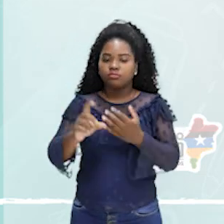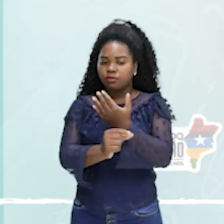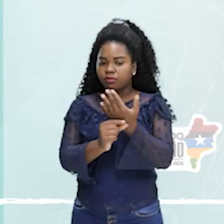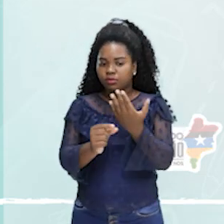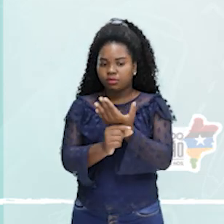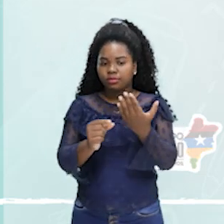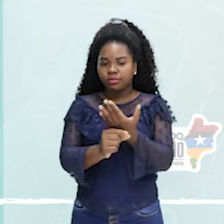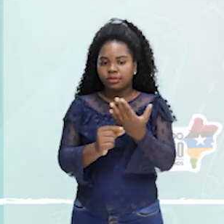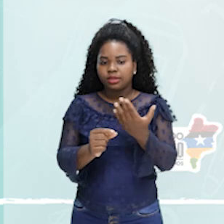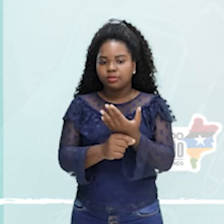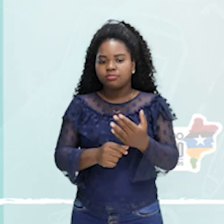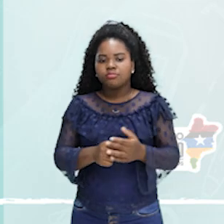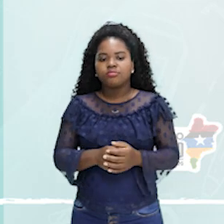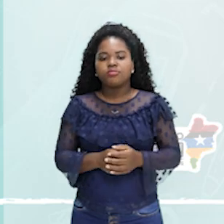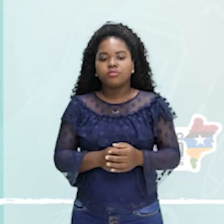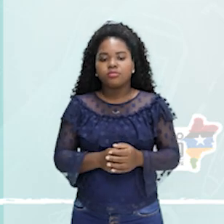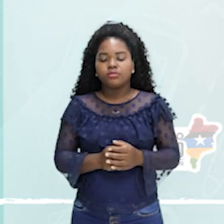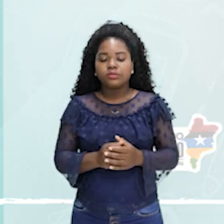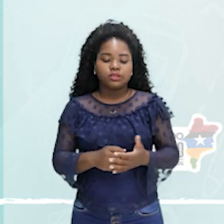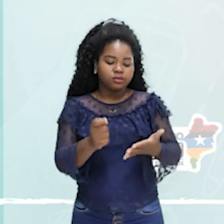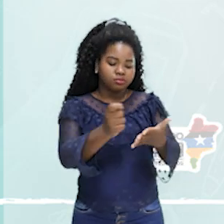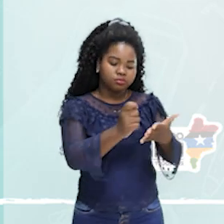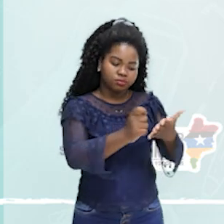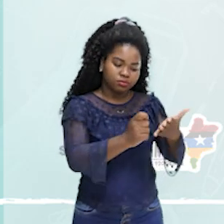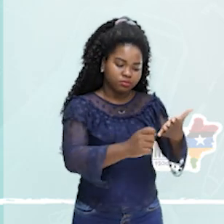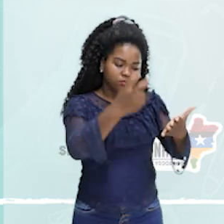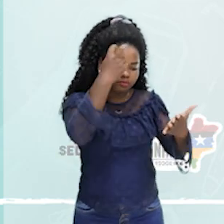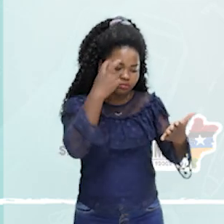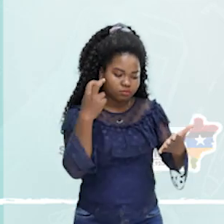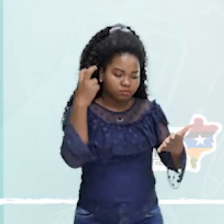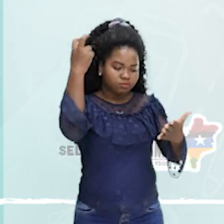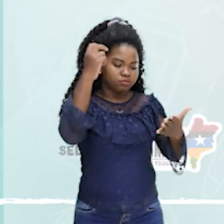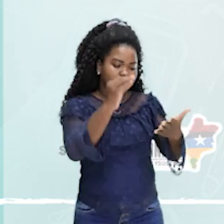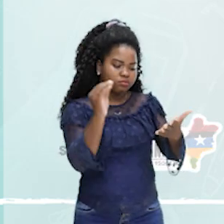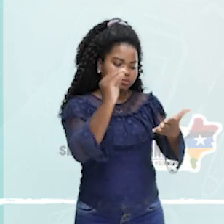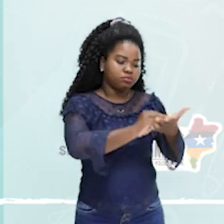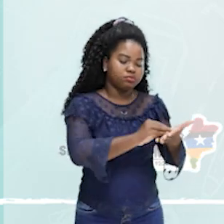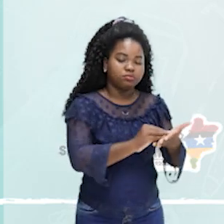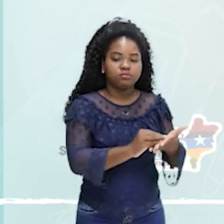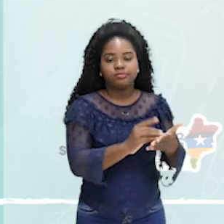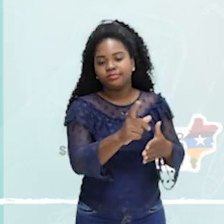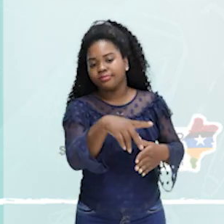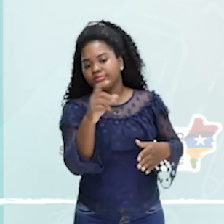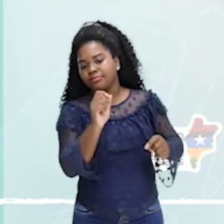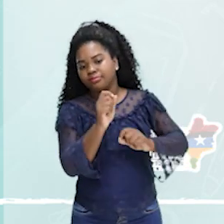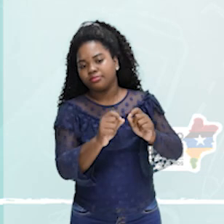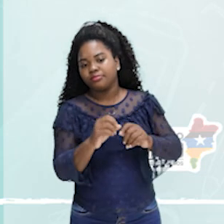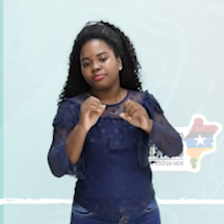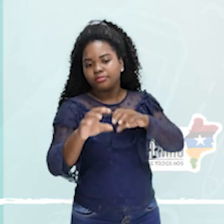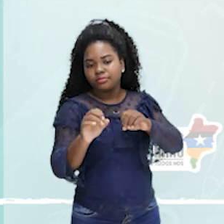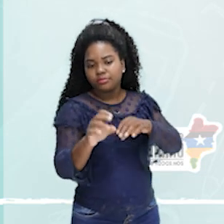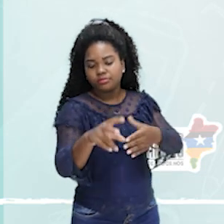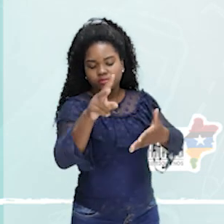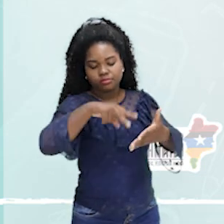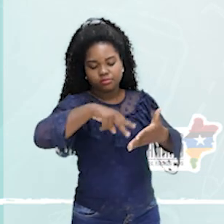sacrificados que, em vez de escreverem coisas inteligentes, preferem nos ensinar a